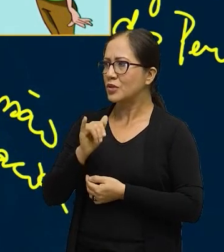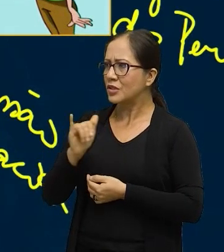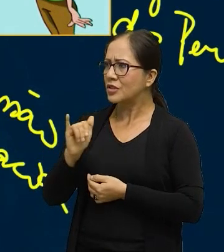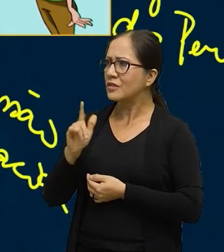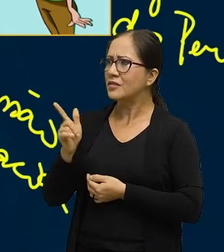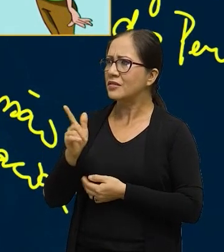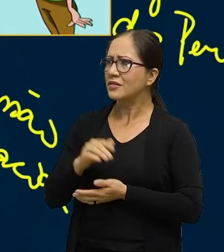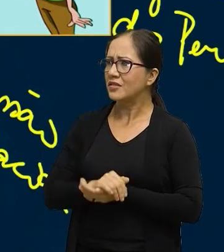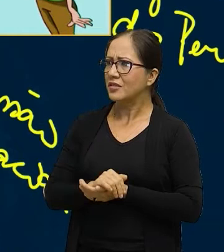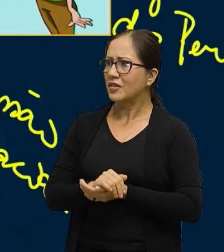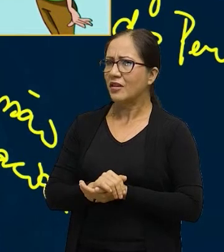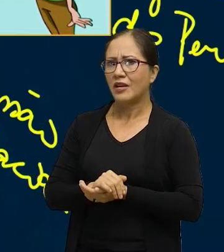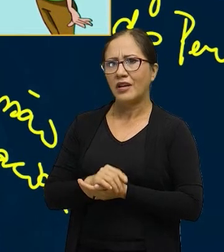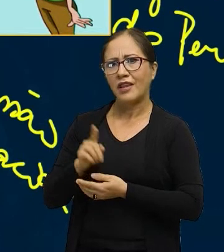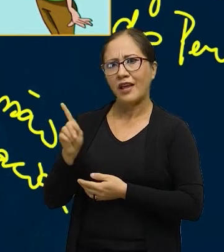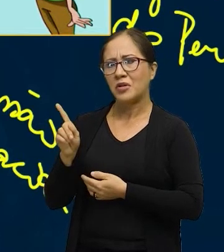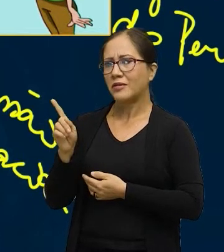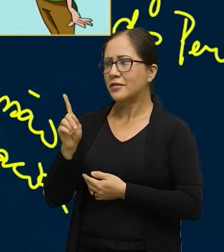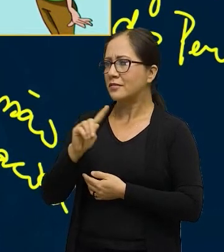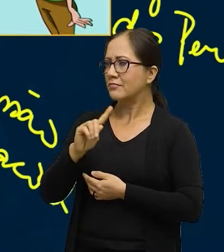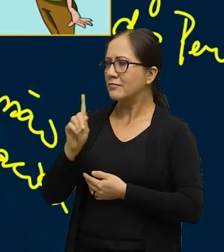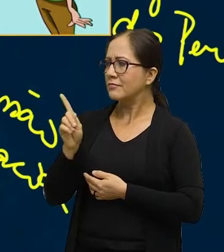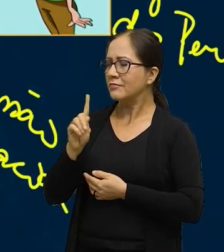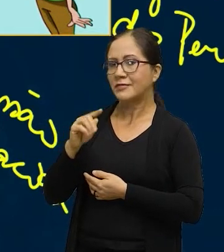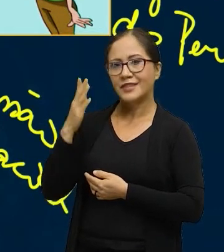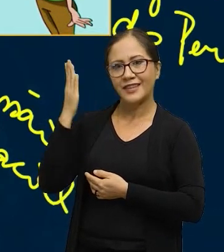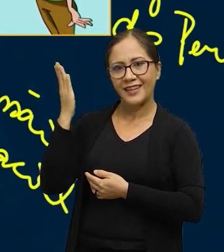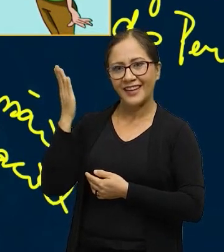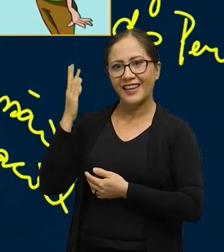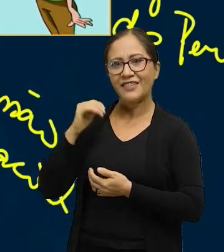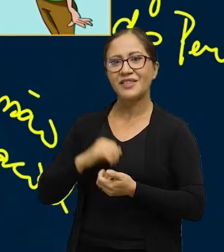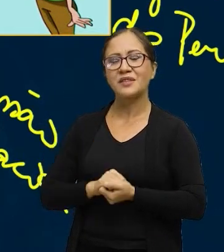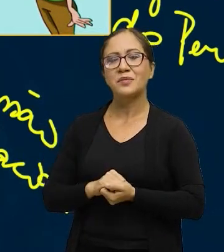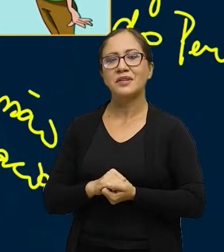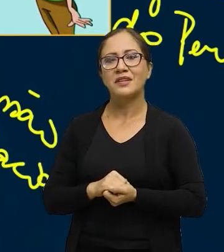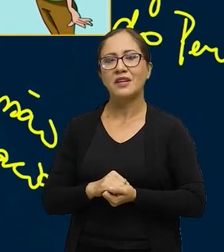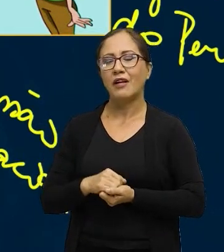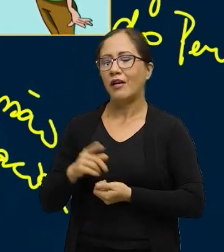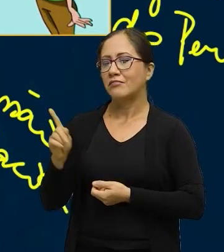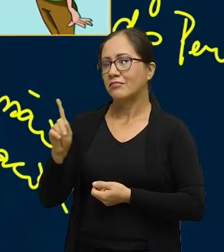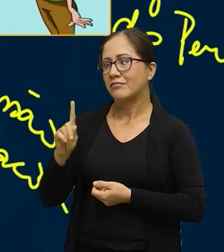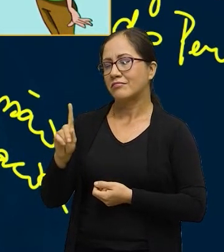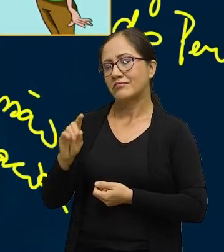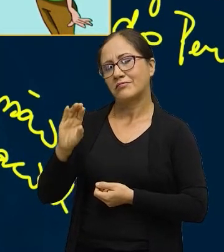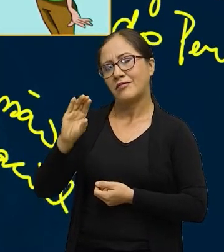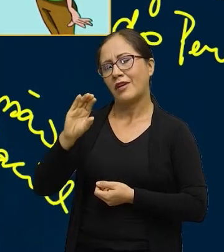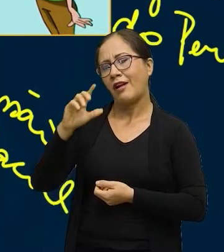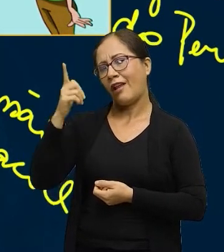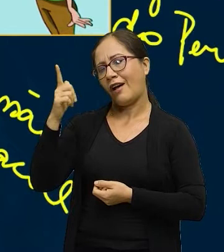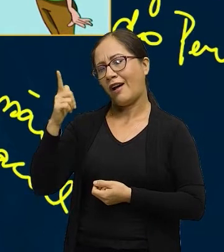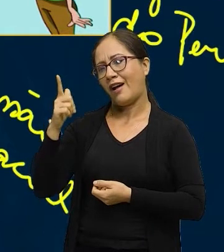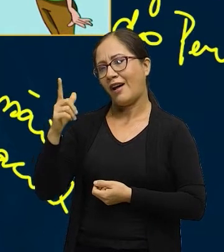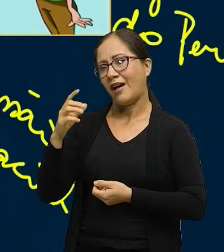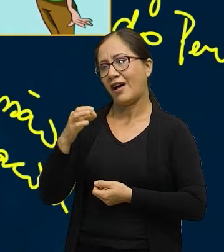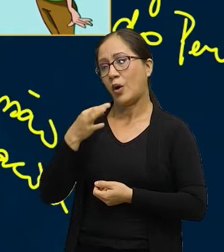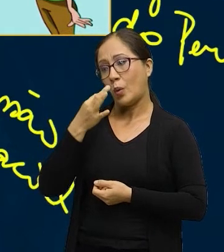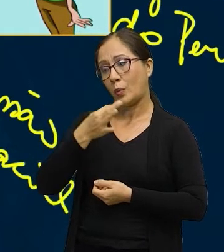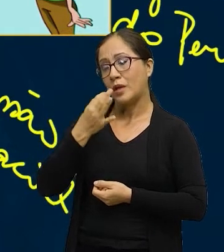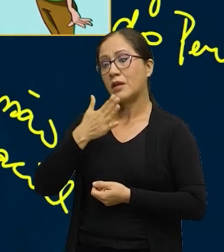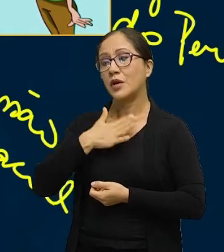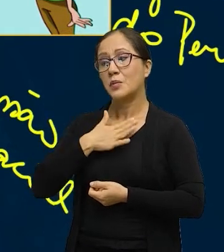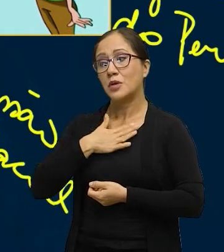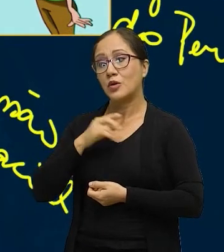deu pelo dedinho dele, olha só a relação, pelo dedo dele. Ele, claro, a